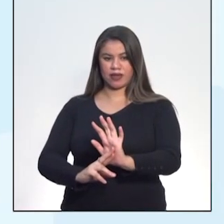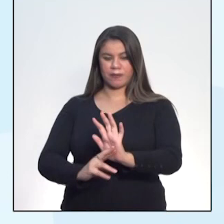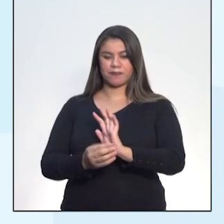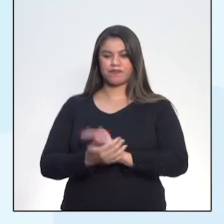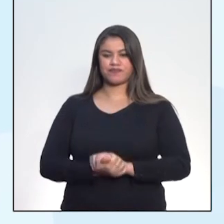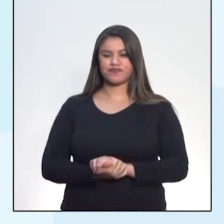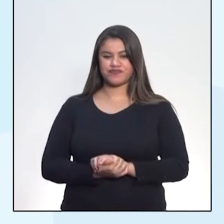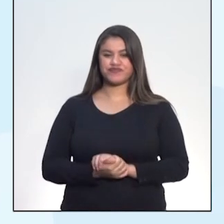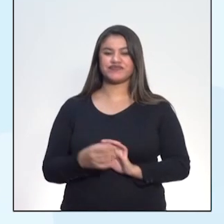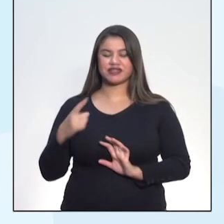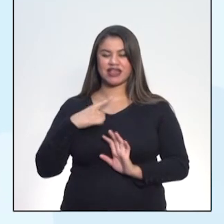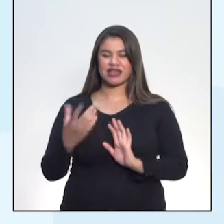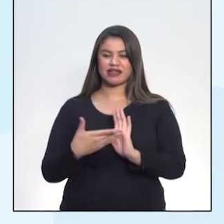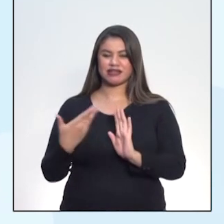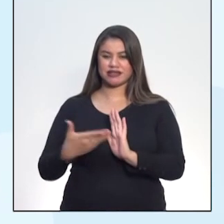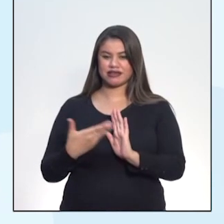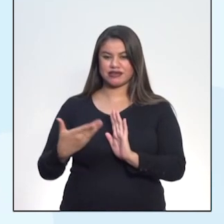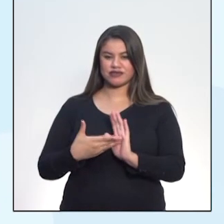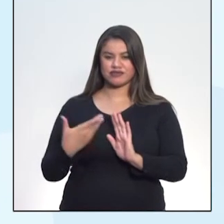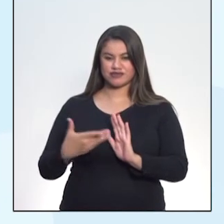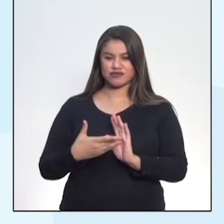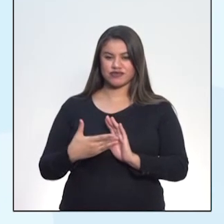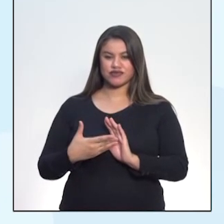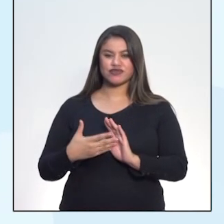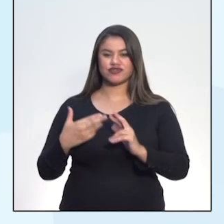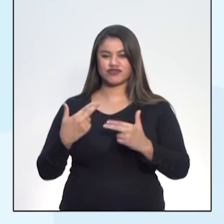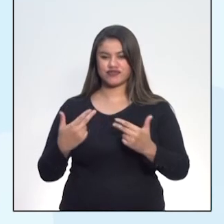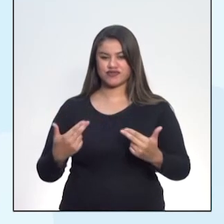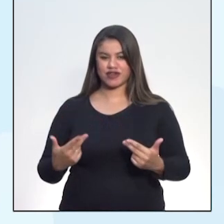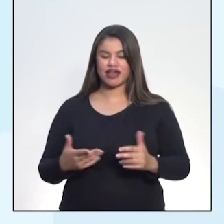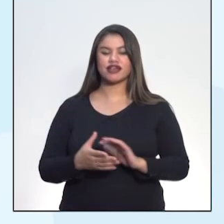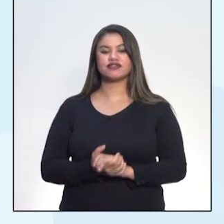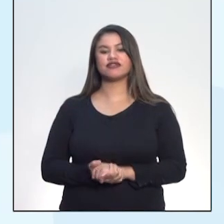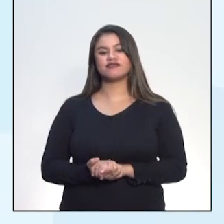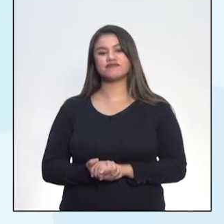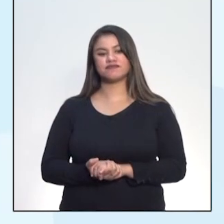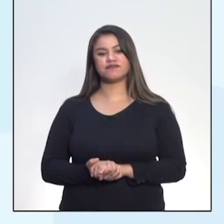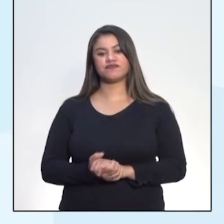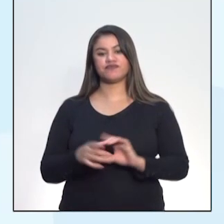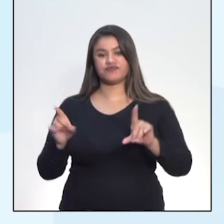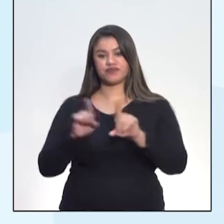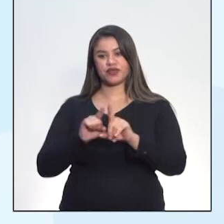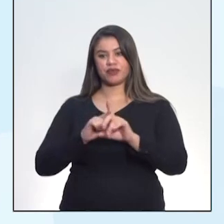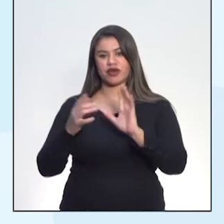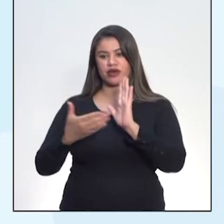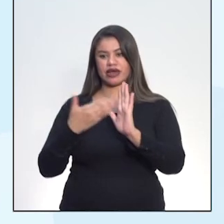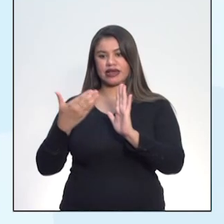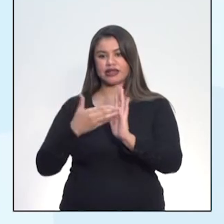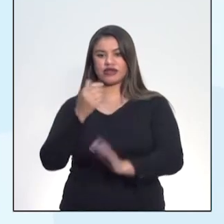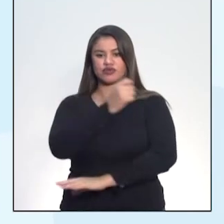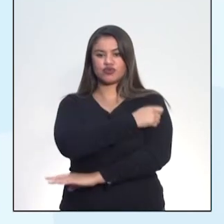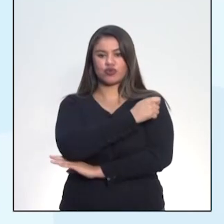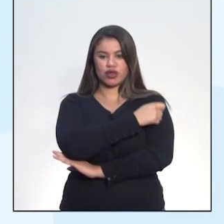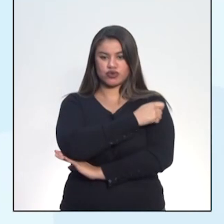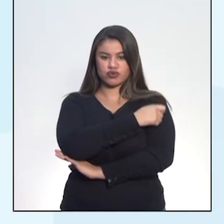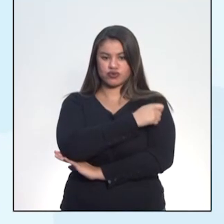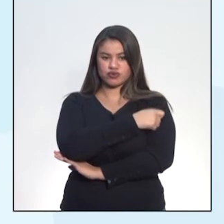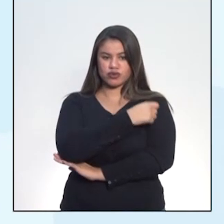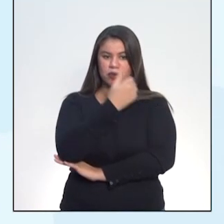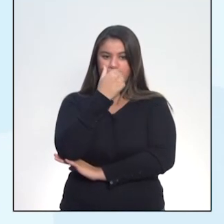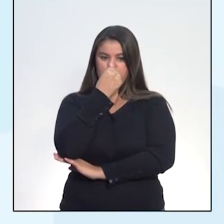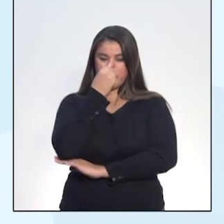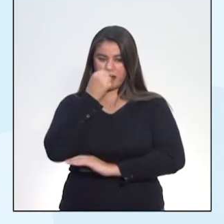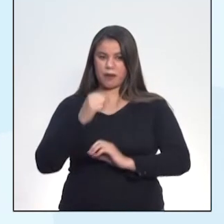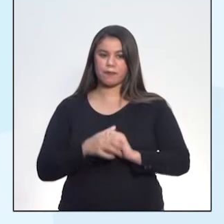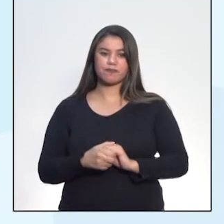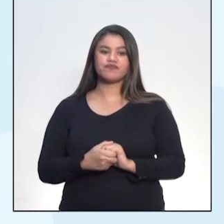nos livros didáticos, essa imagem aparece também no caderno do aluno. É a